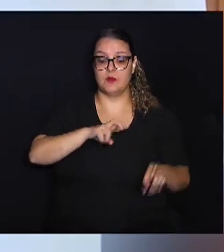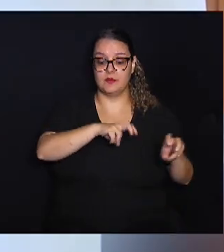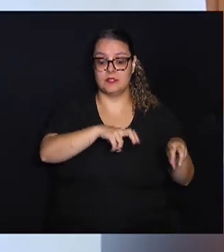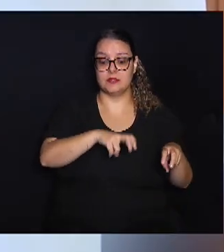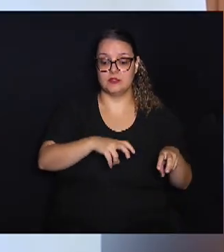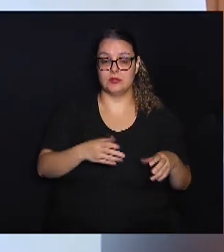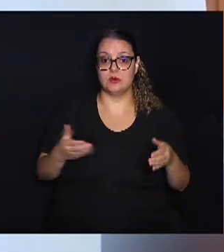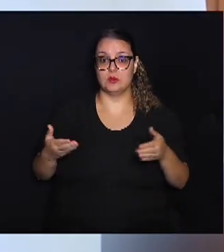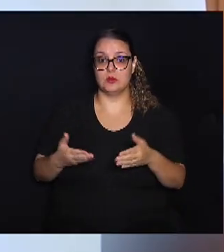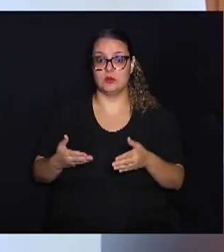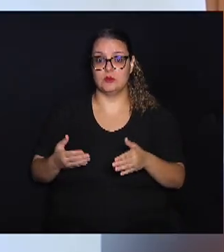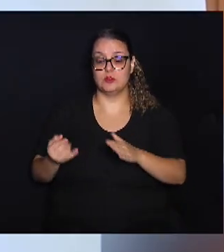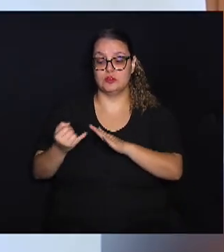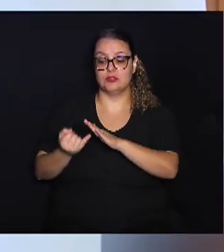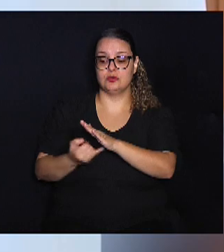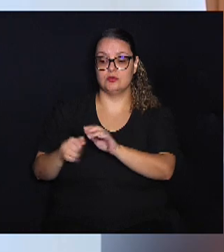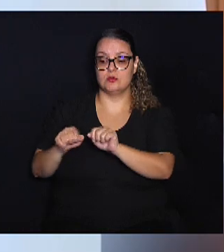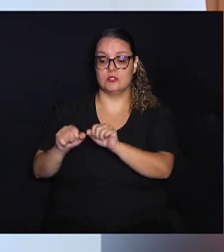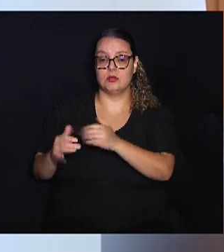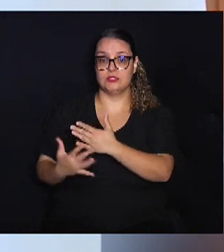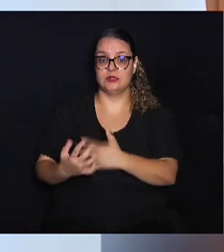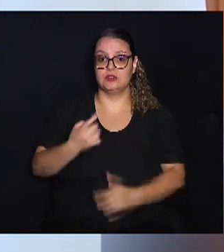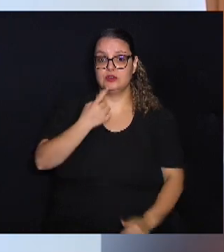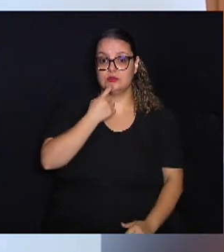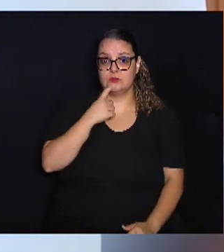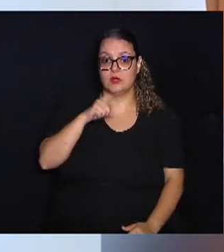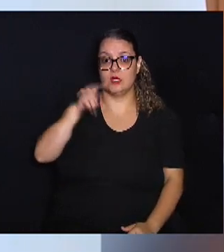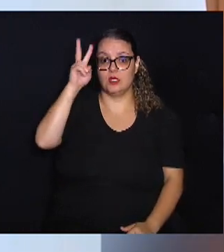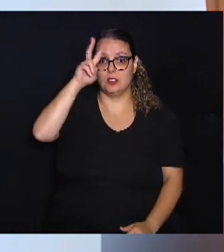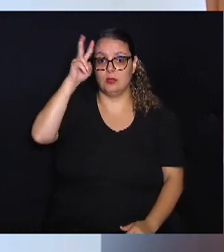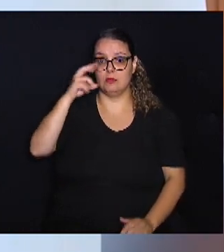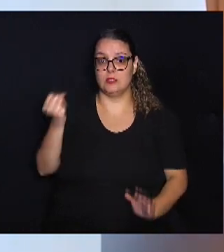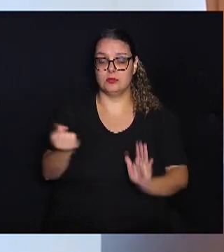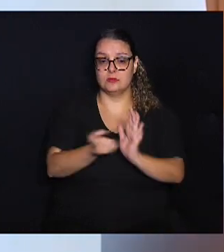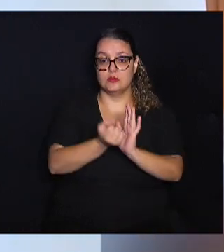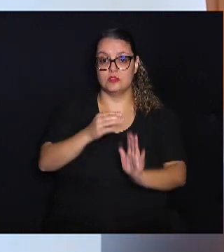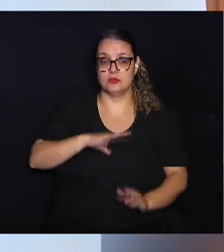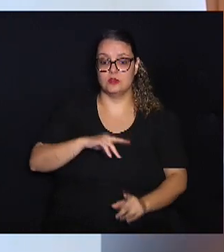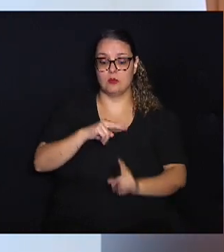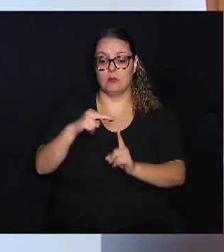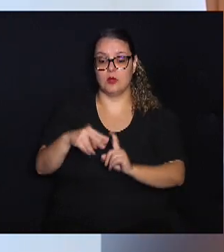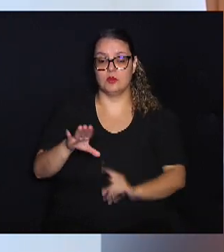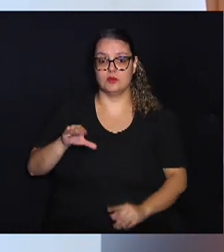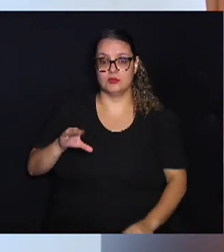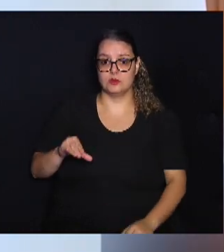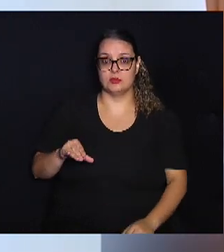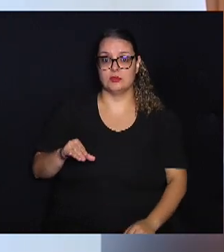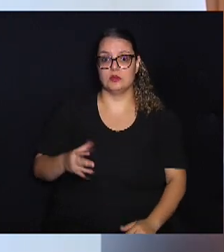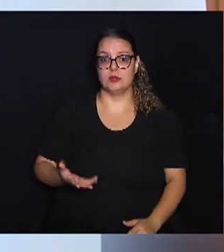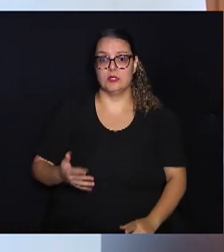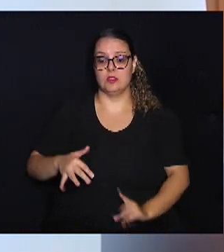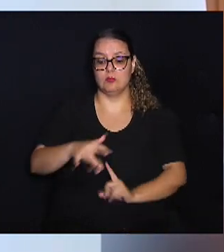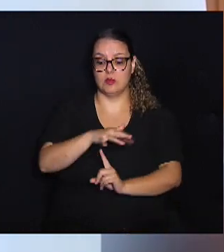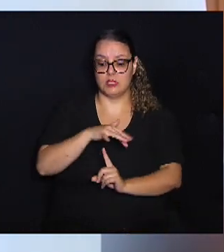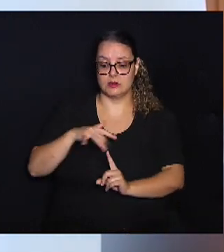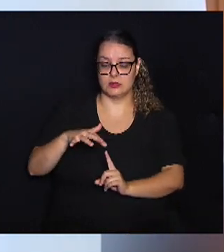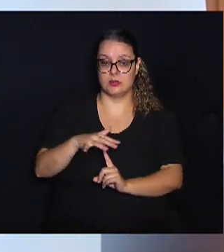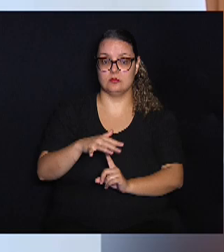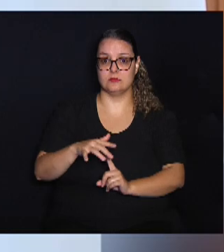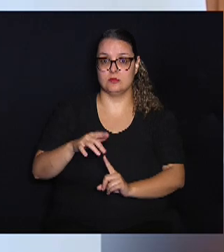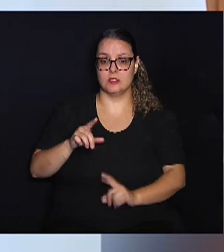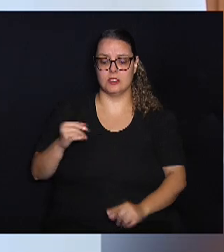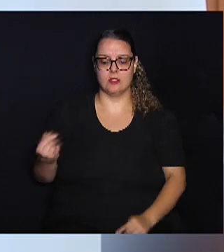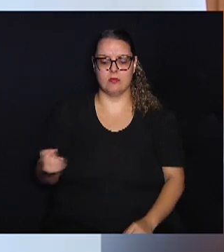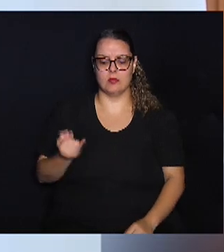fica hoje, o Instituto Agronômico de Campinas, é um patrimônio da cidade, do ponto de vista científico, ambiental. Ela tem uma